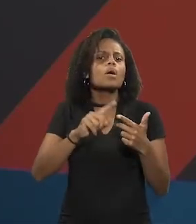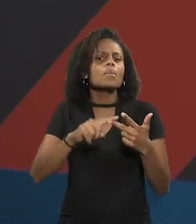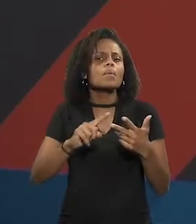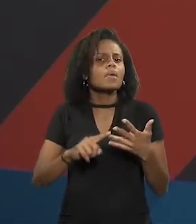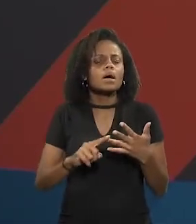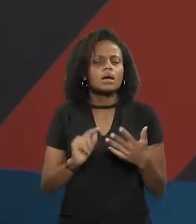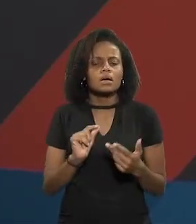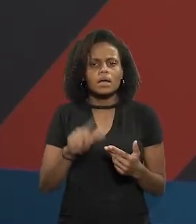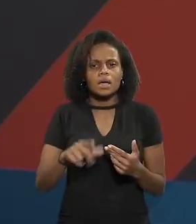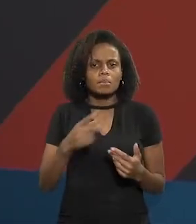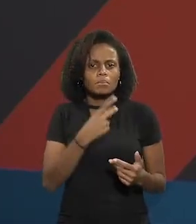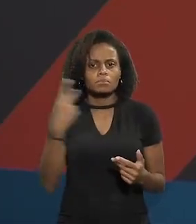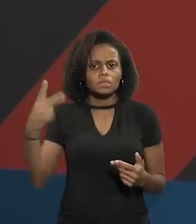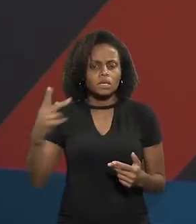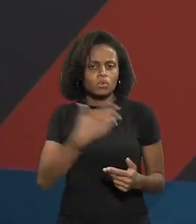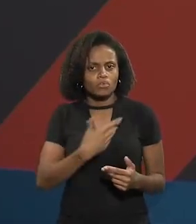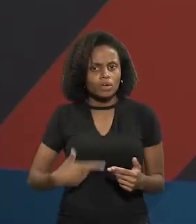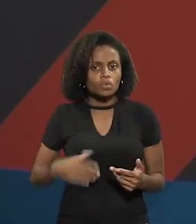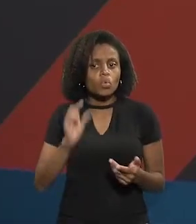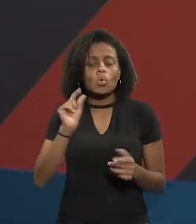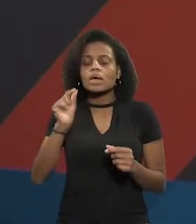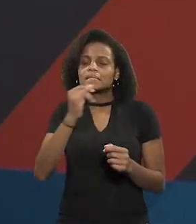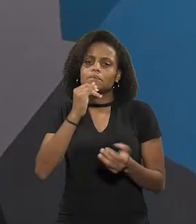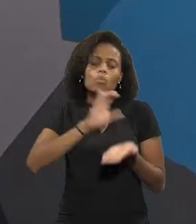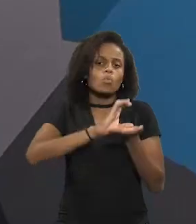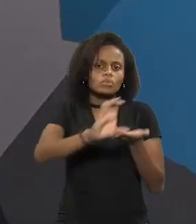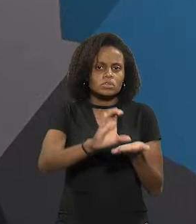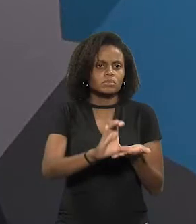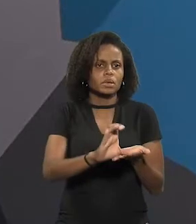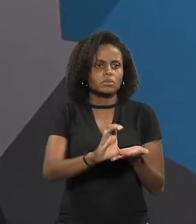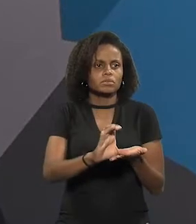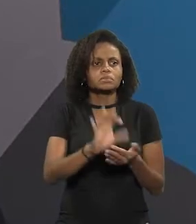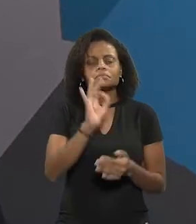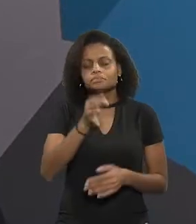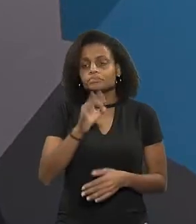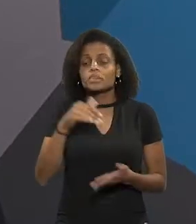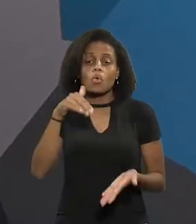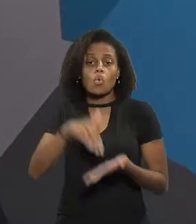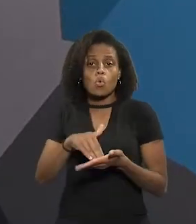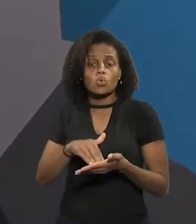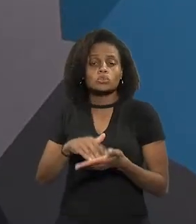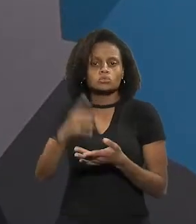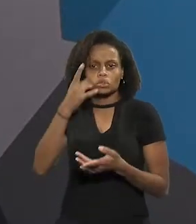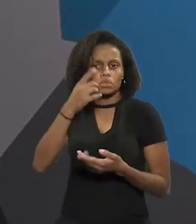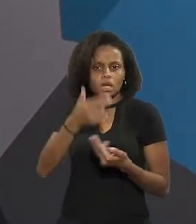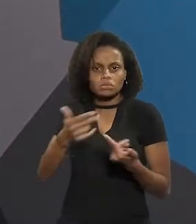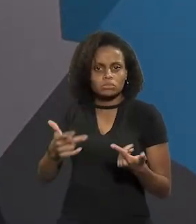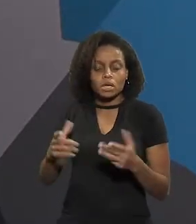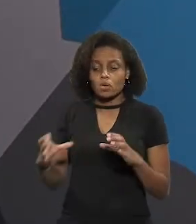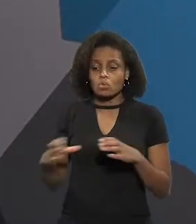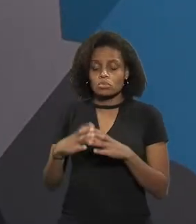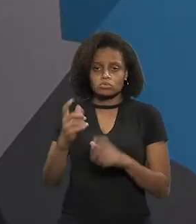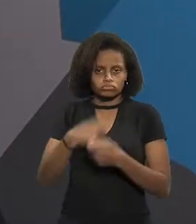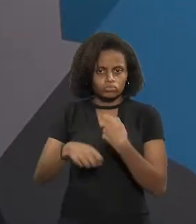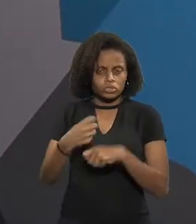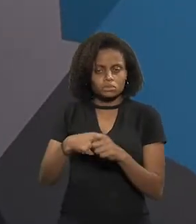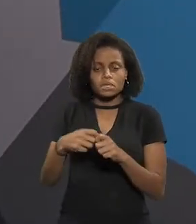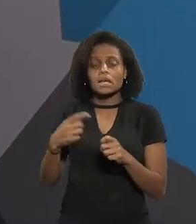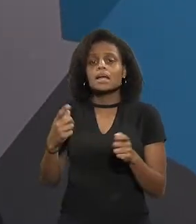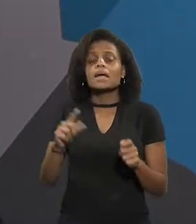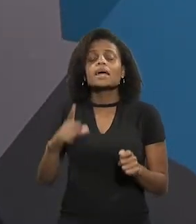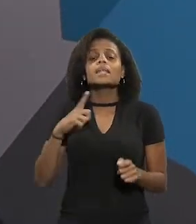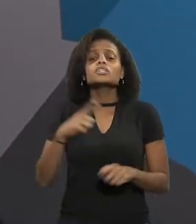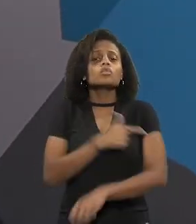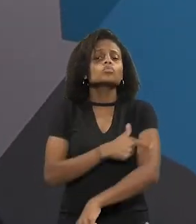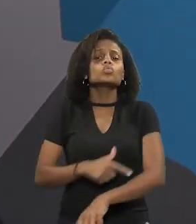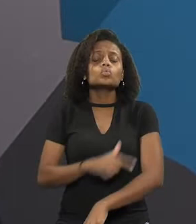prioridades do governo no que diz respeito a investimentos, Sem por dúvida. exemplo? Nos últimos legislaturas, a Comissão de Orçamento, ela costumava